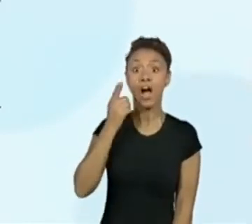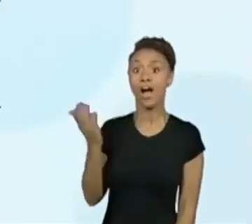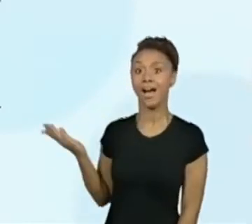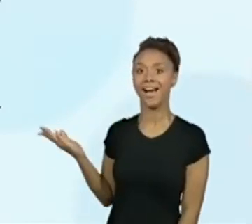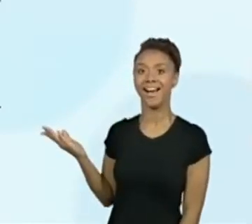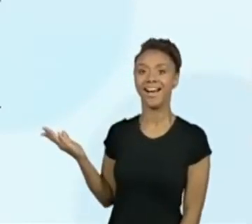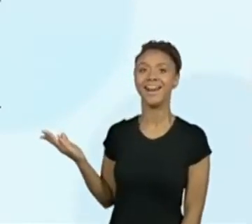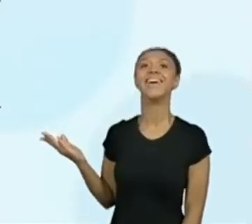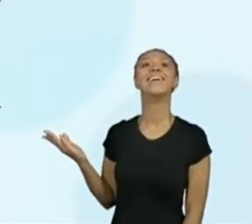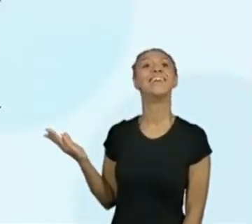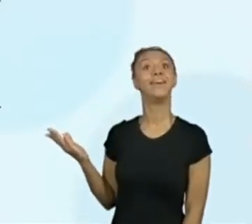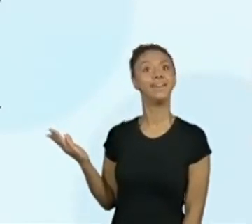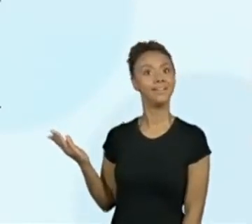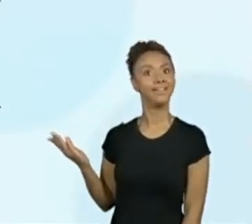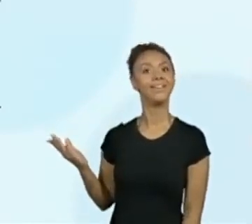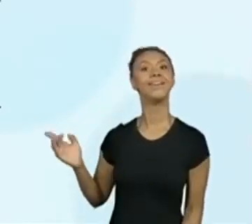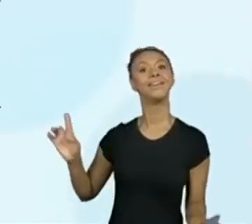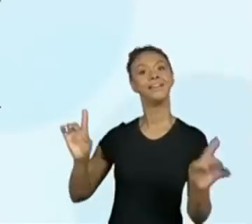Macarrão.